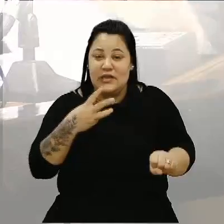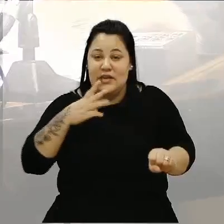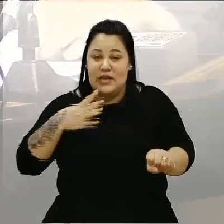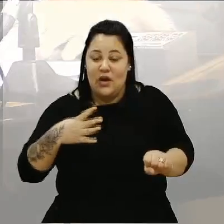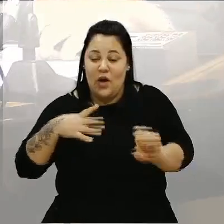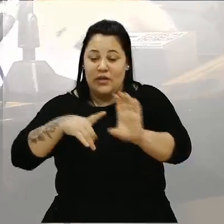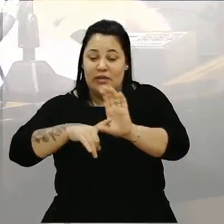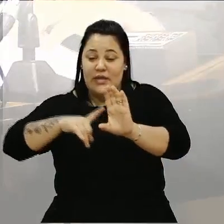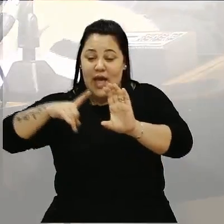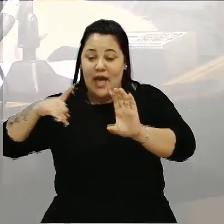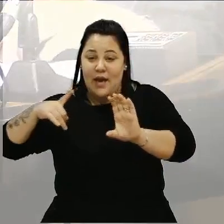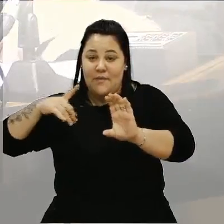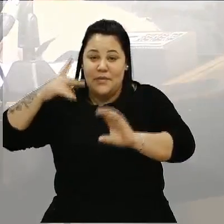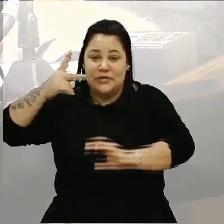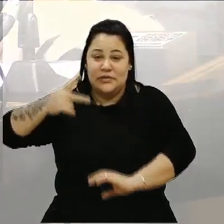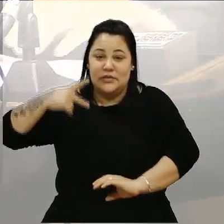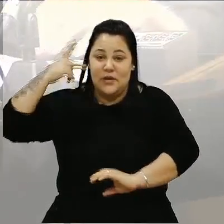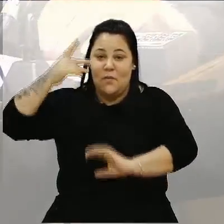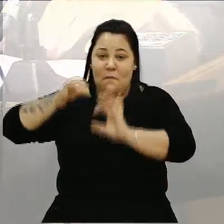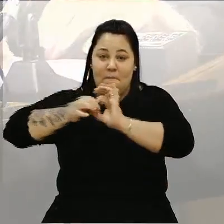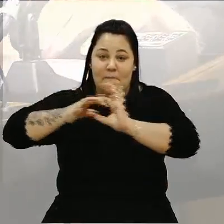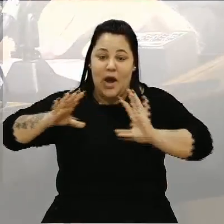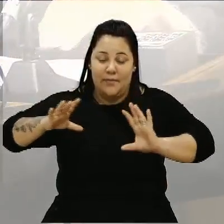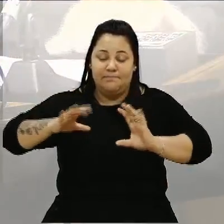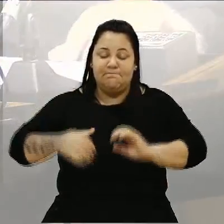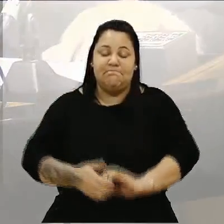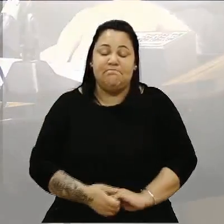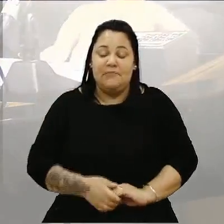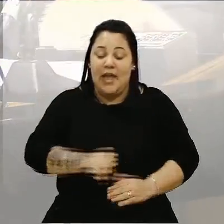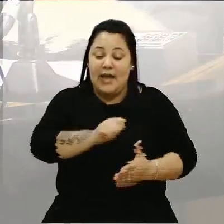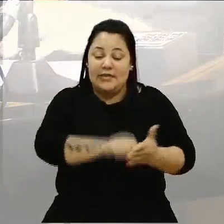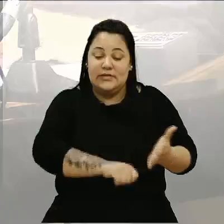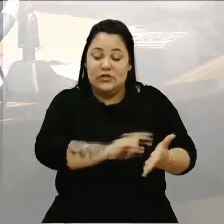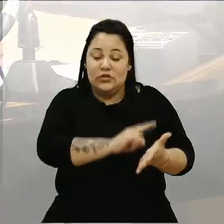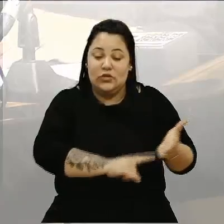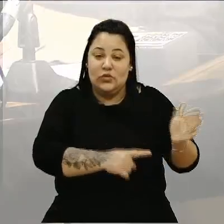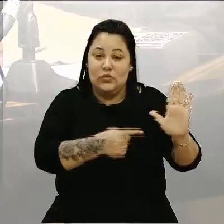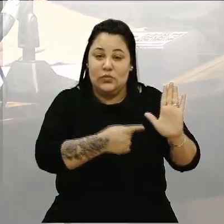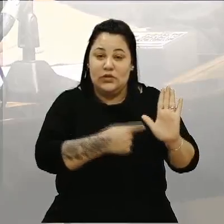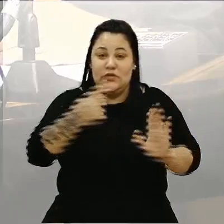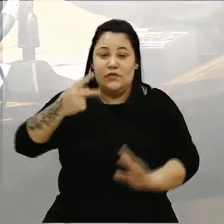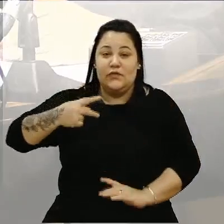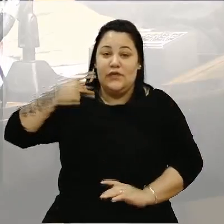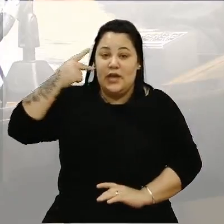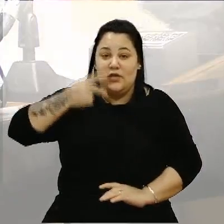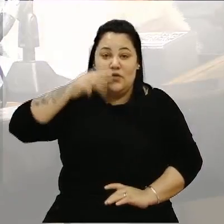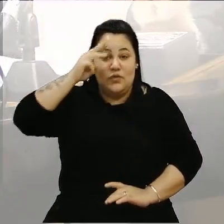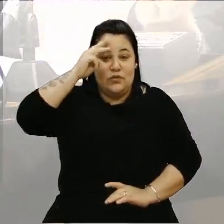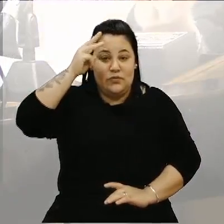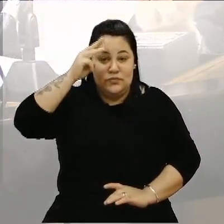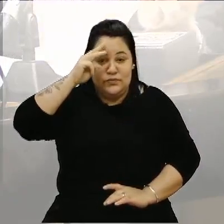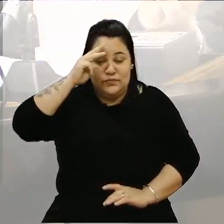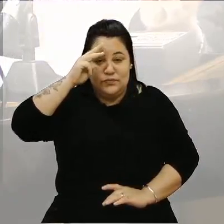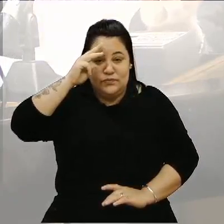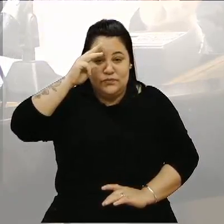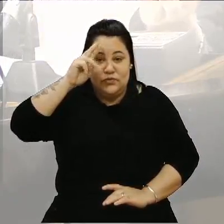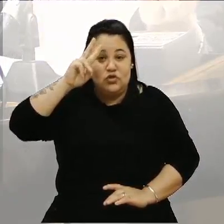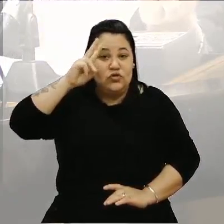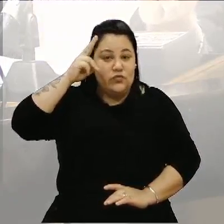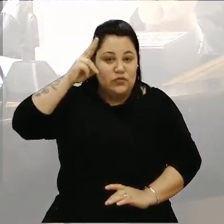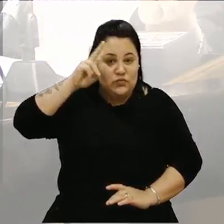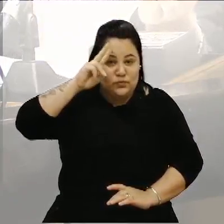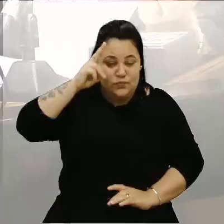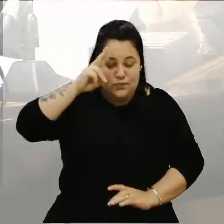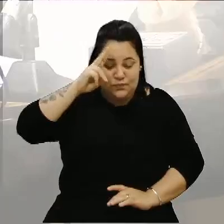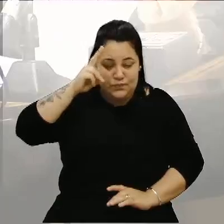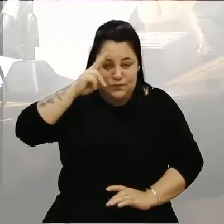134 da emancipação política. Assina vereador João, ex-presidente desta